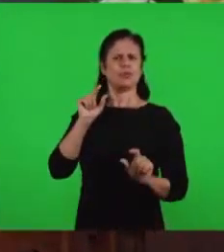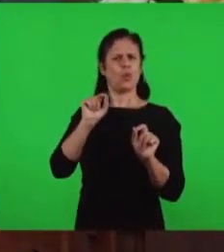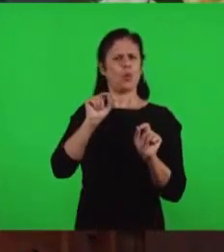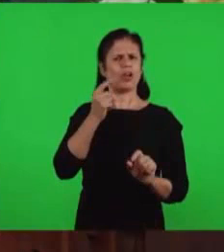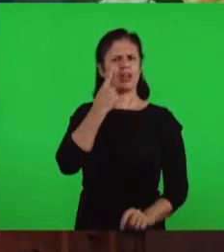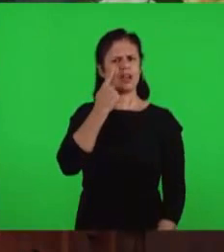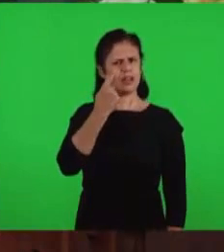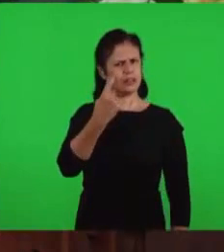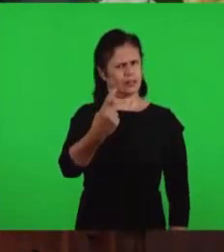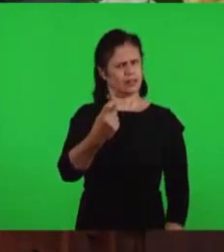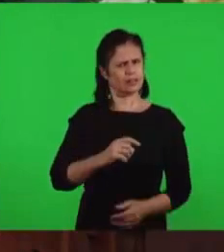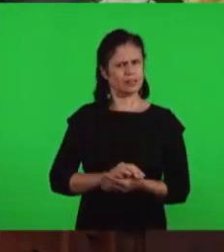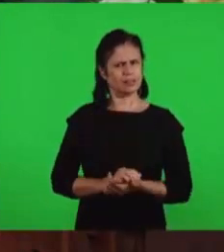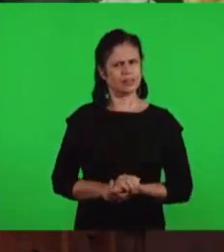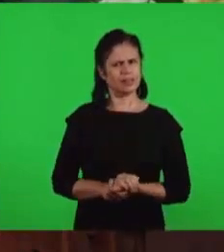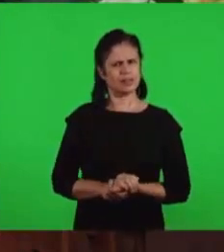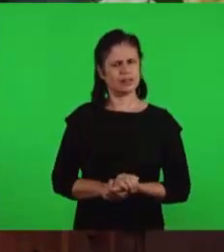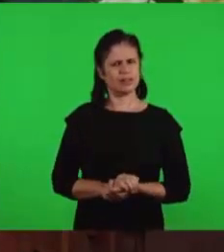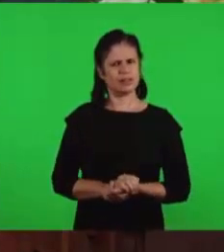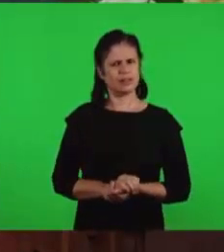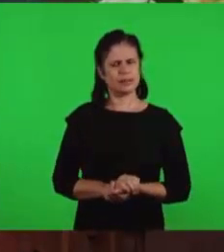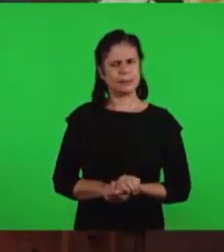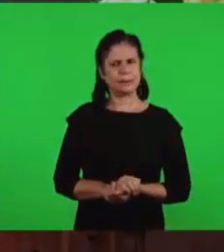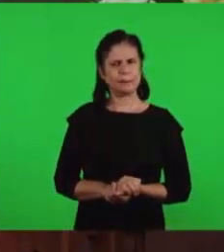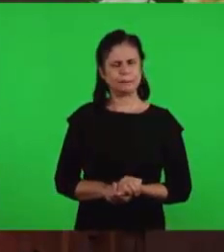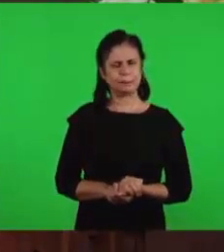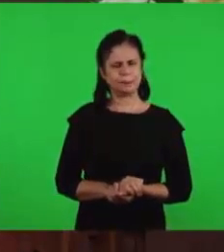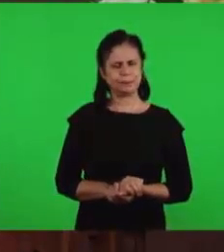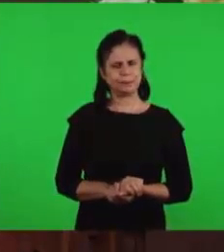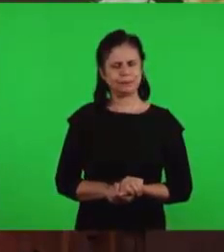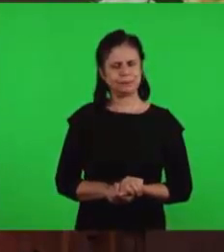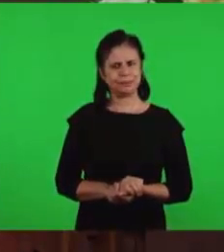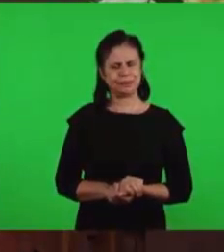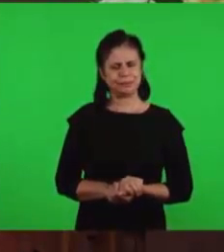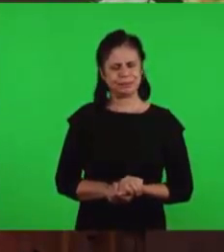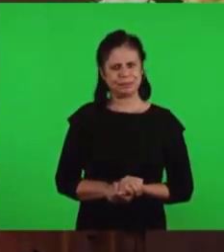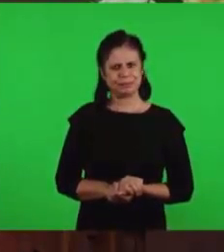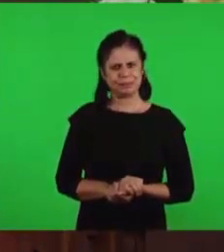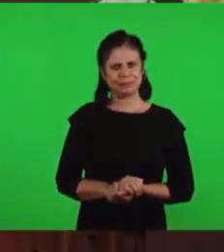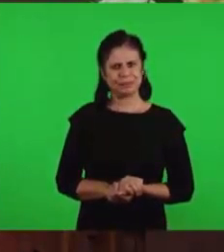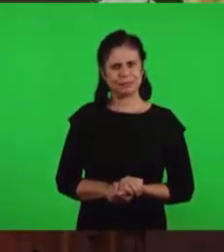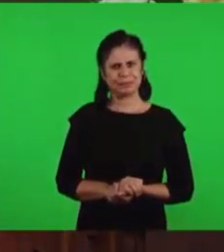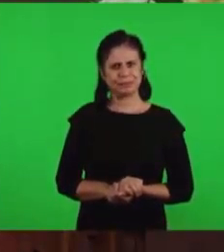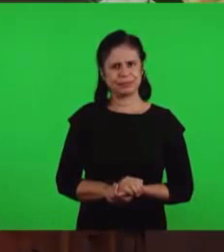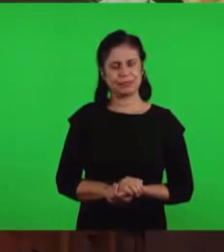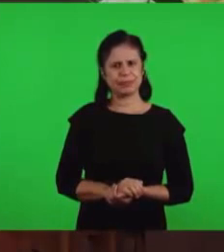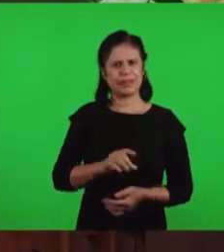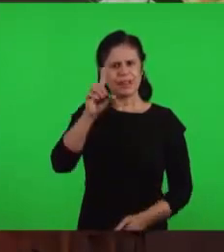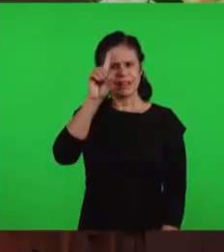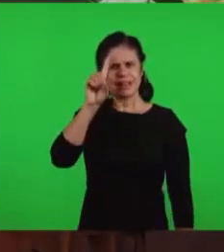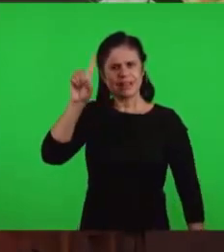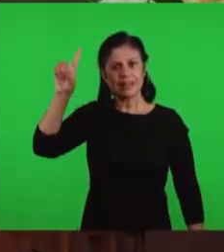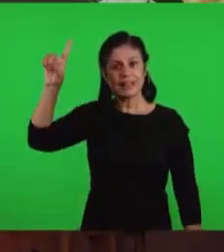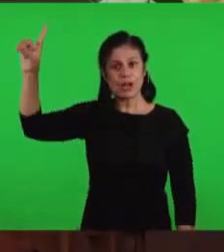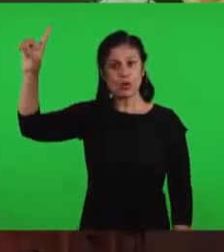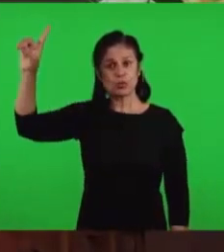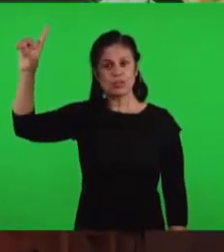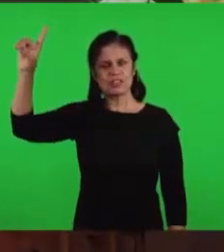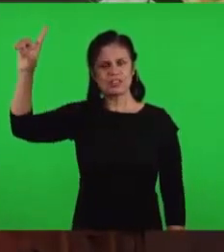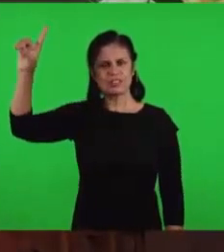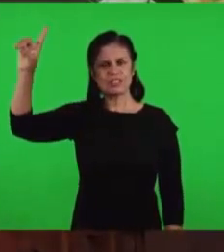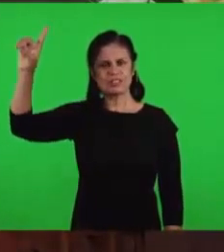qual foi a forma com Deus falou